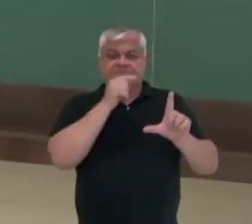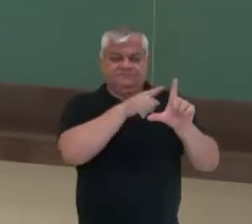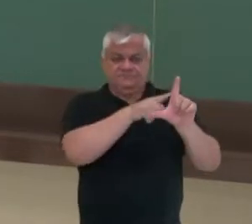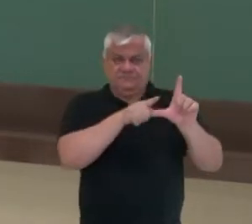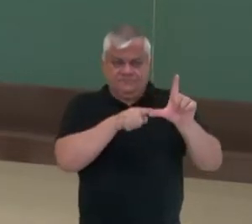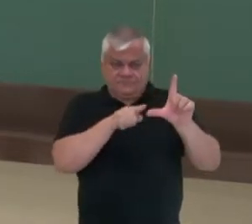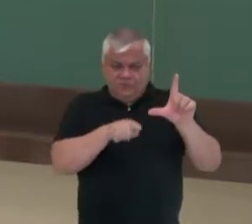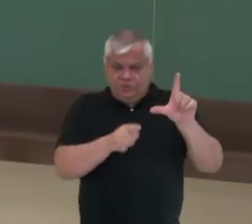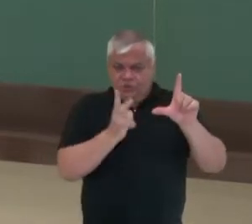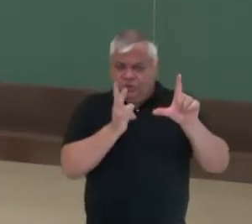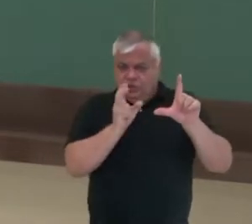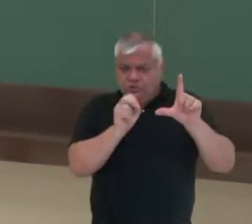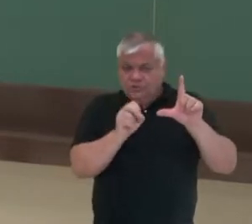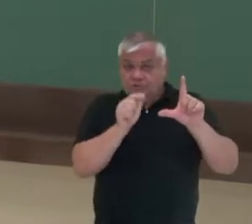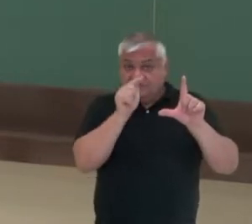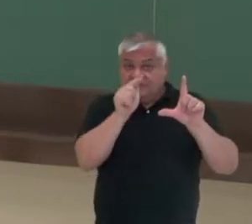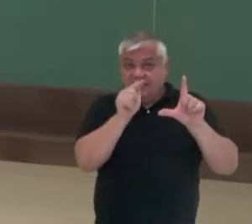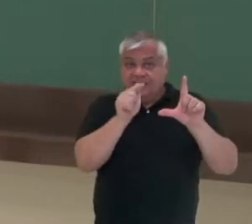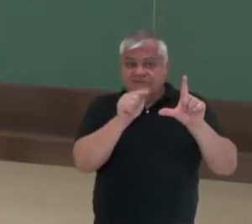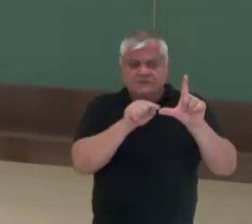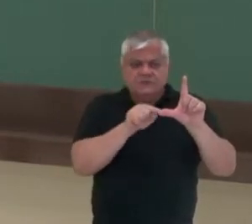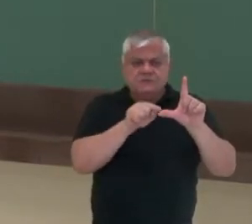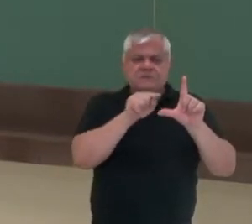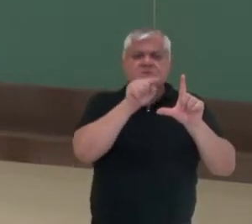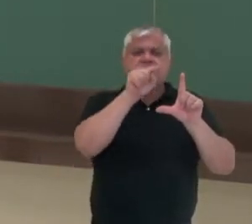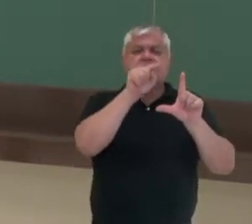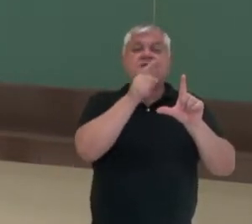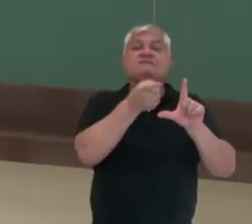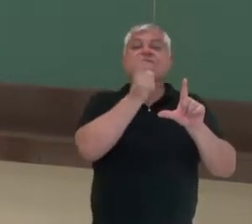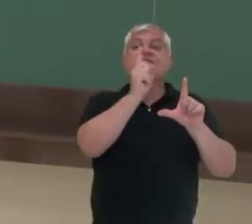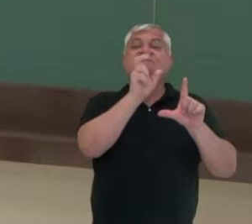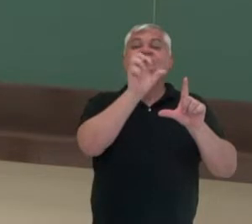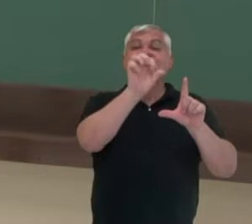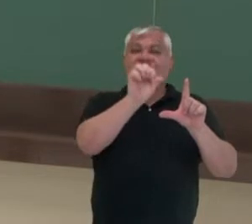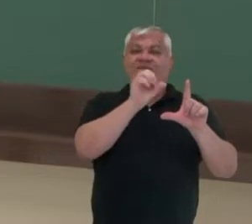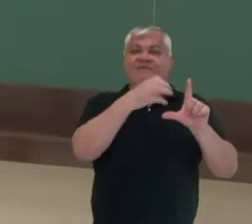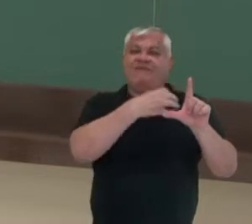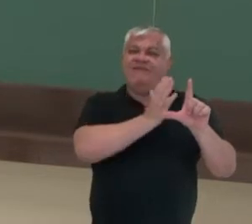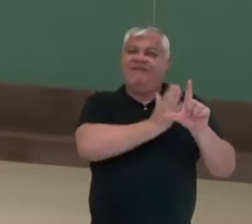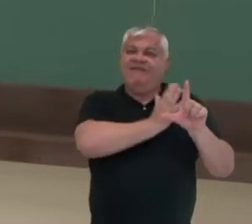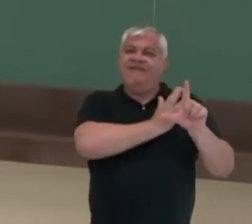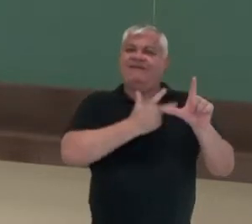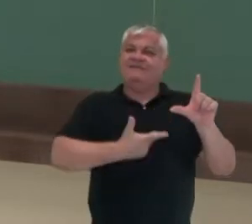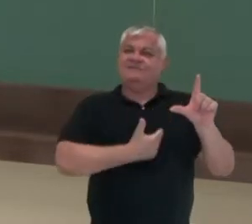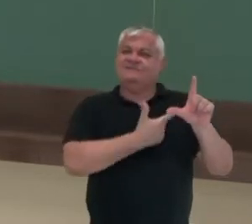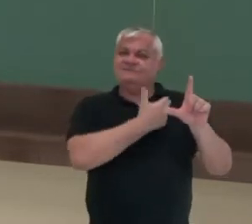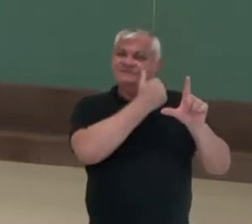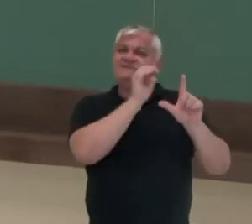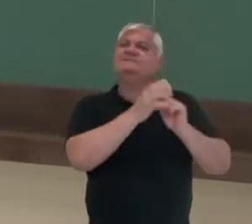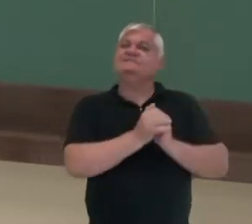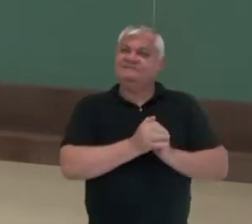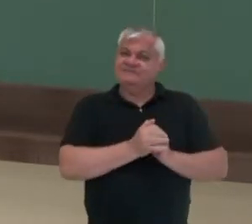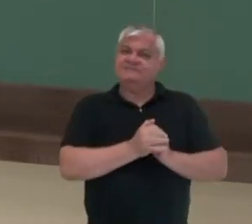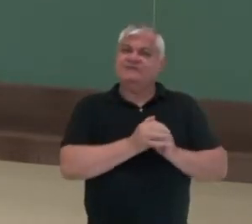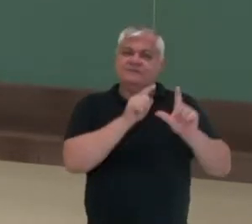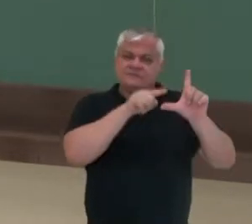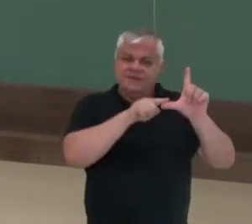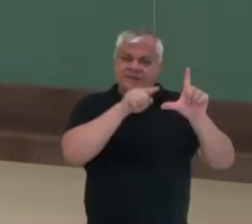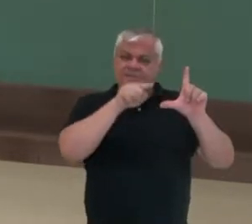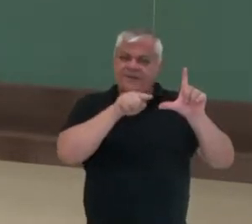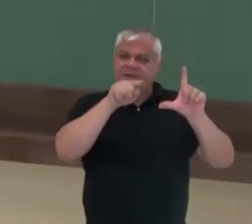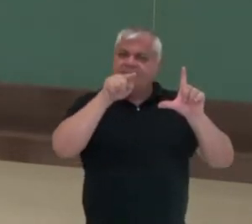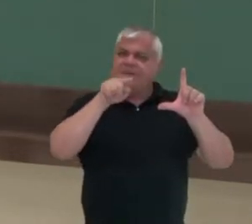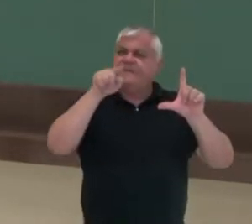de 2007, foram feitos 159 transplantes. E assim você consegue ir acompanhando esse